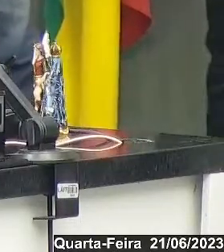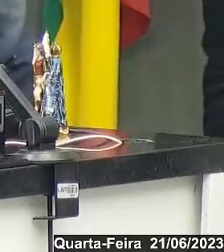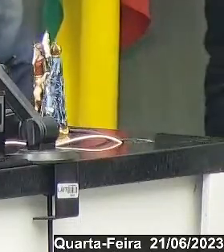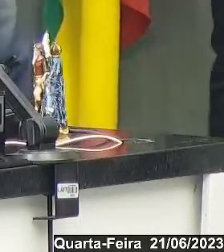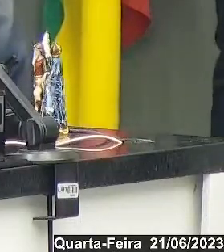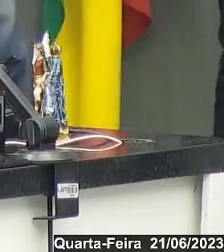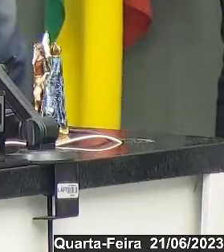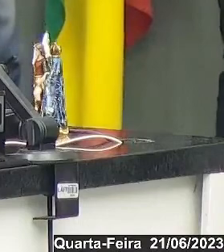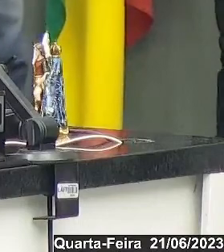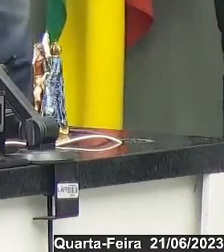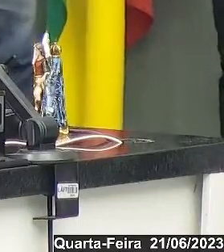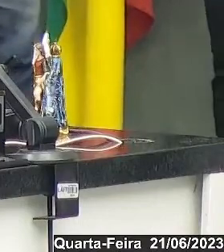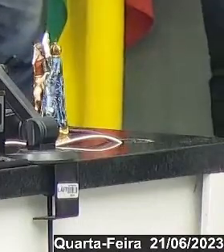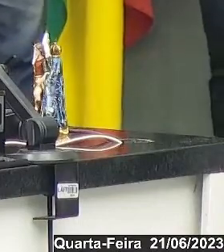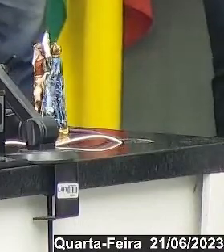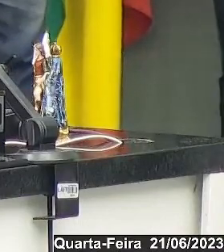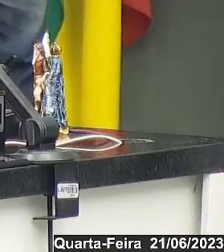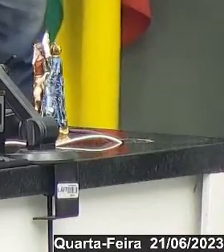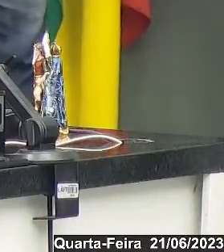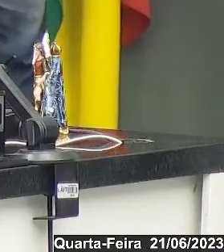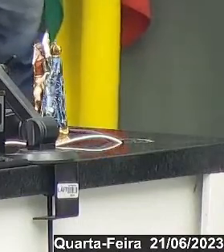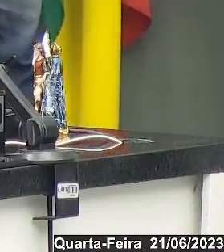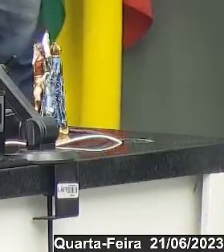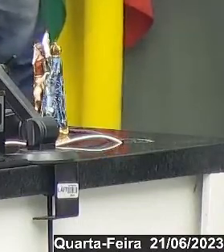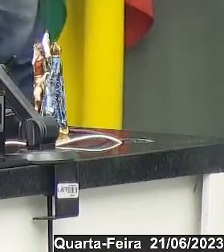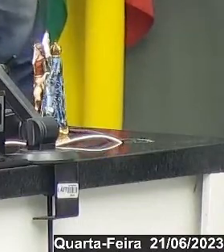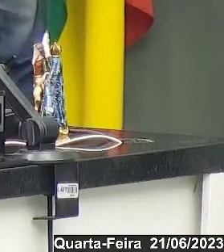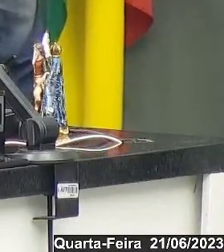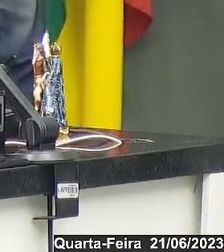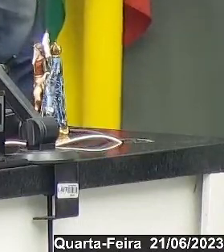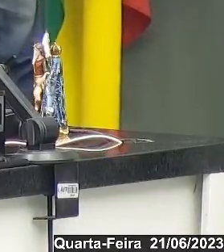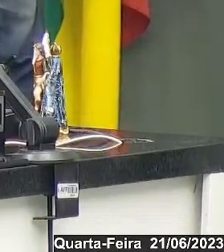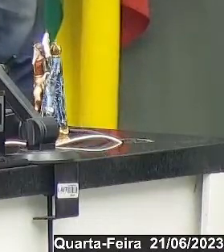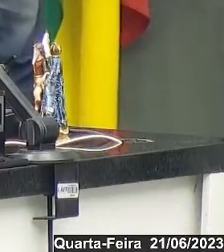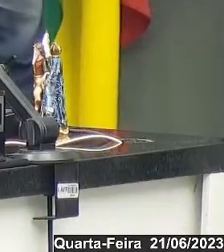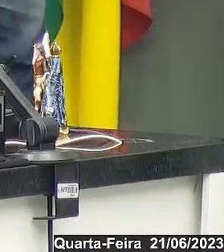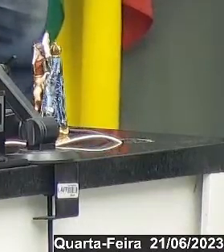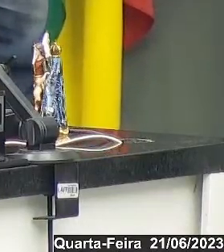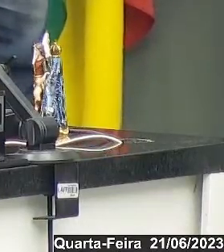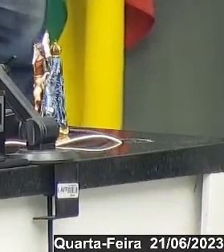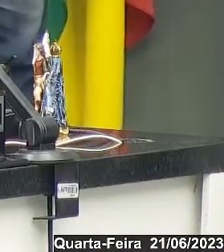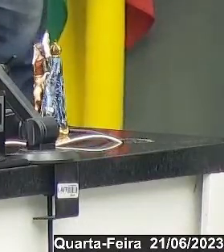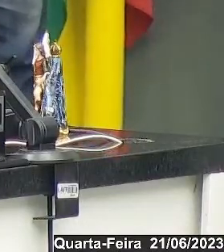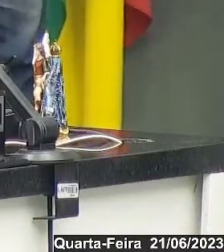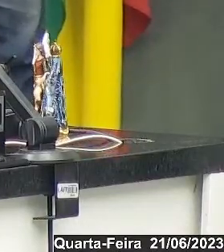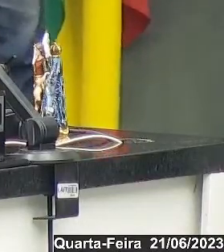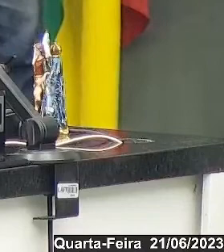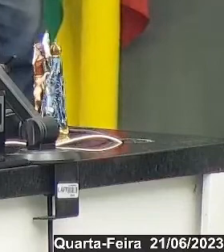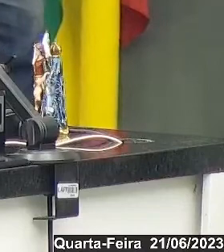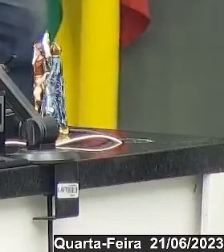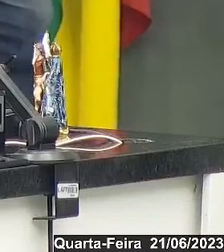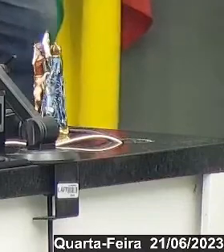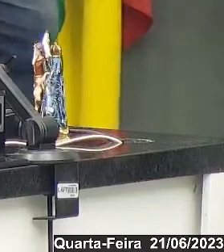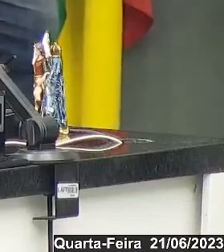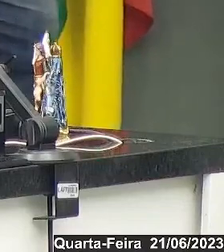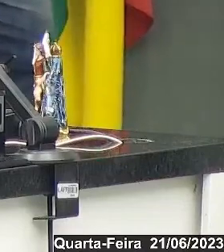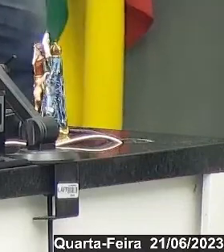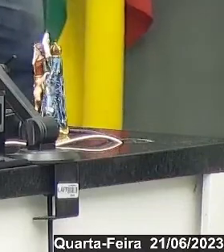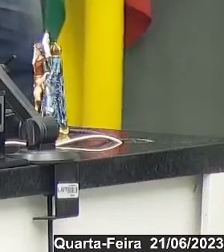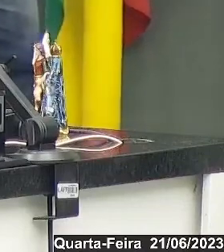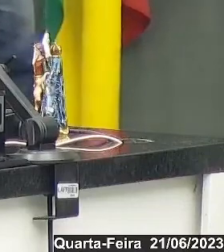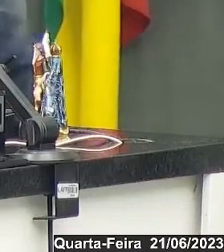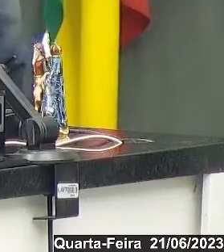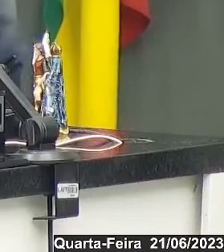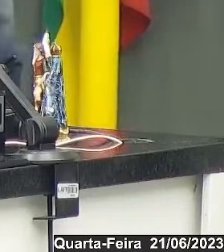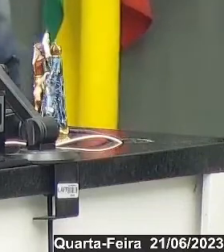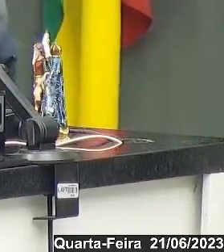vereador fala por mim, inclusive o senhor, vereador. Quando o senhor fala que o vereador desrespeitou